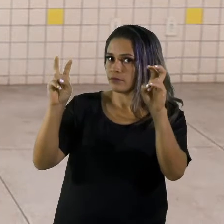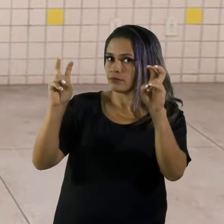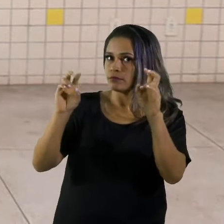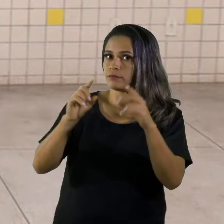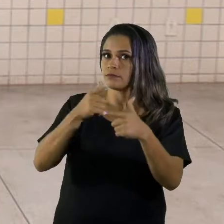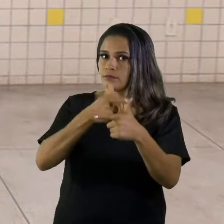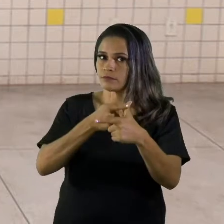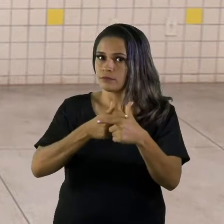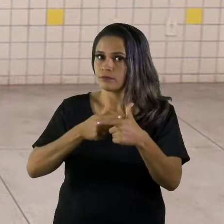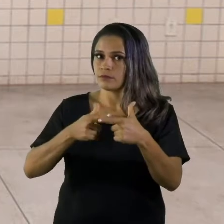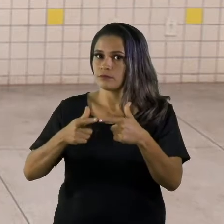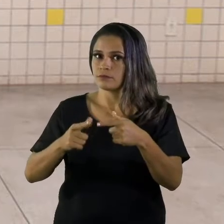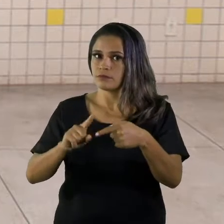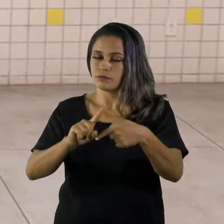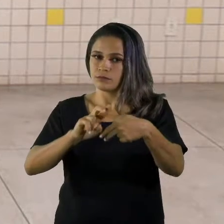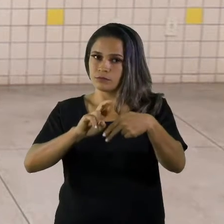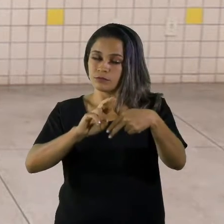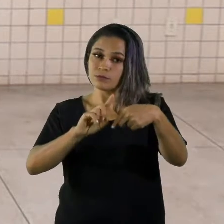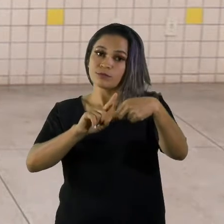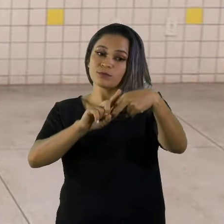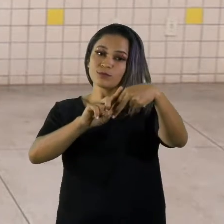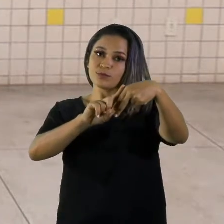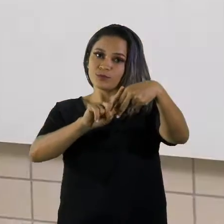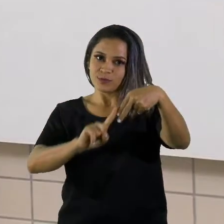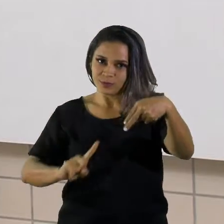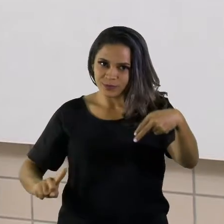divisão envolvendo números inteiros, ok?